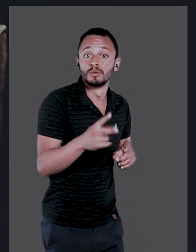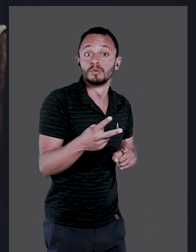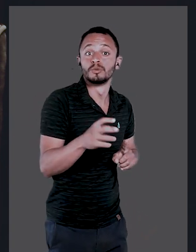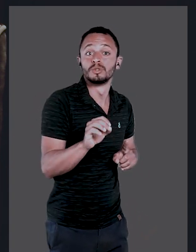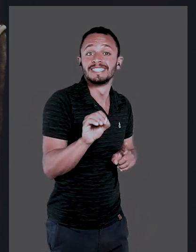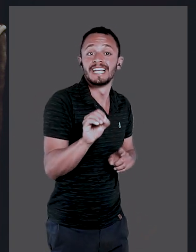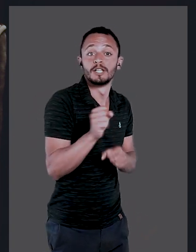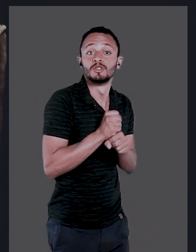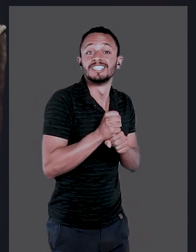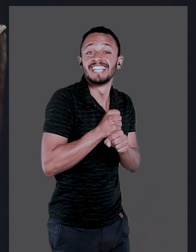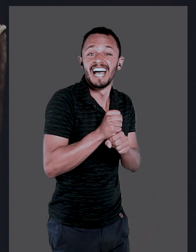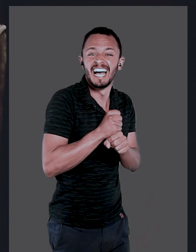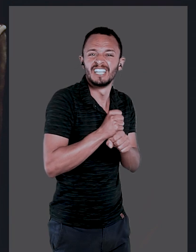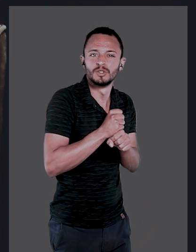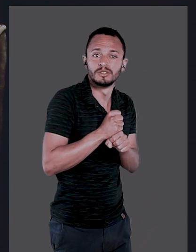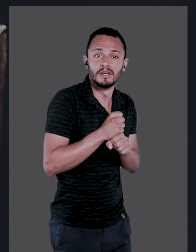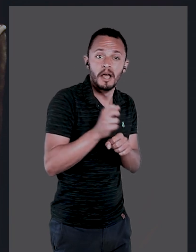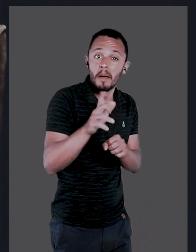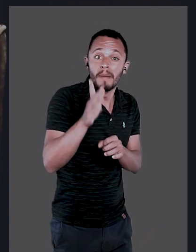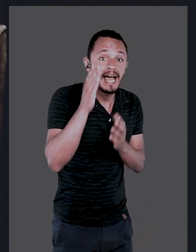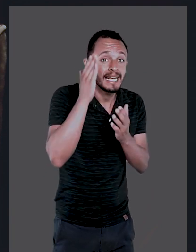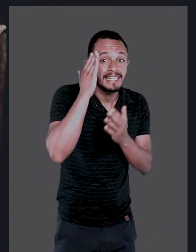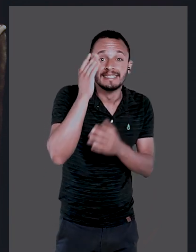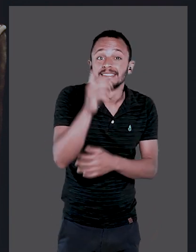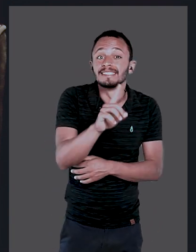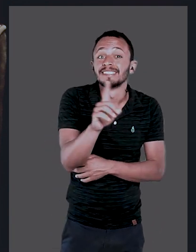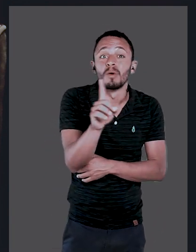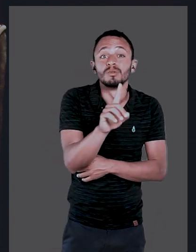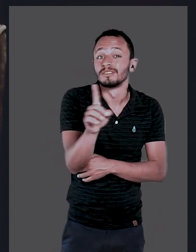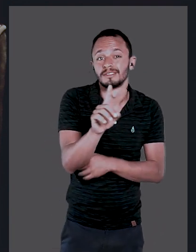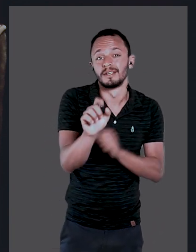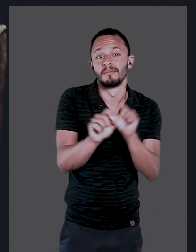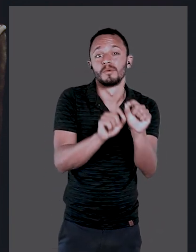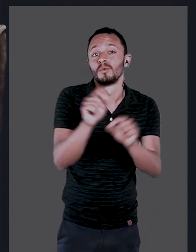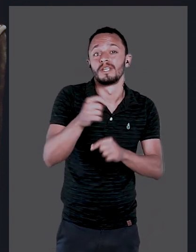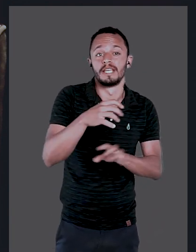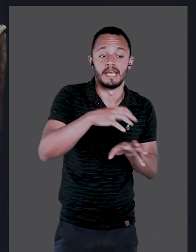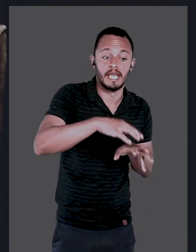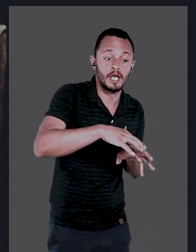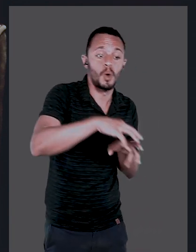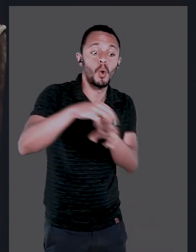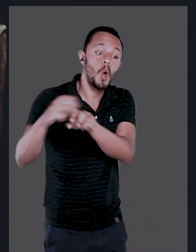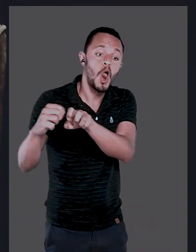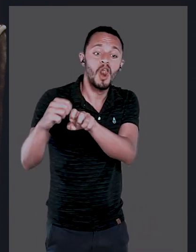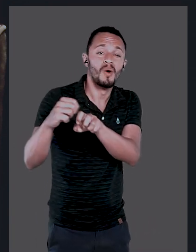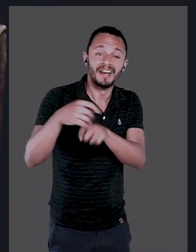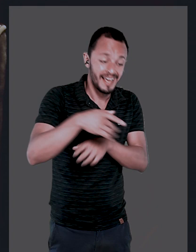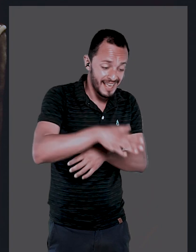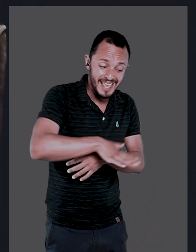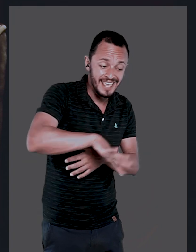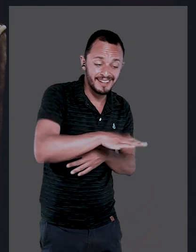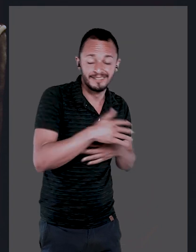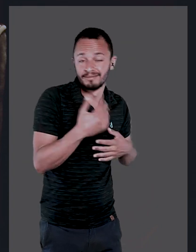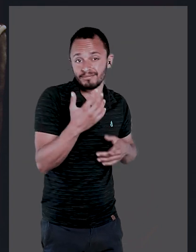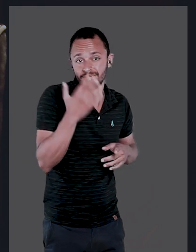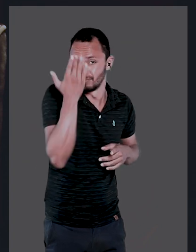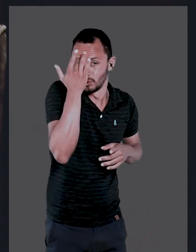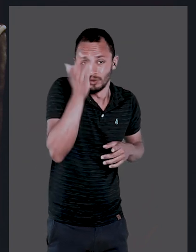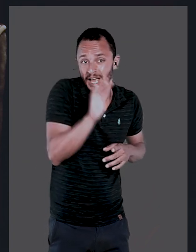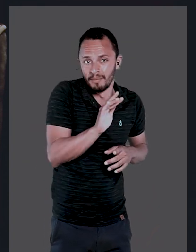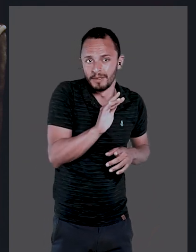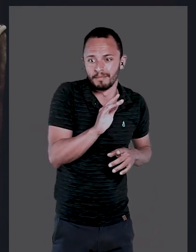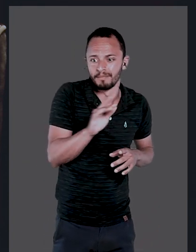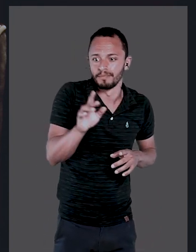muito menos no Brasil. O Brasil tem 200 anos de independência, é uma coisa que está a uma distância tão grande que o